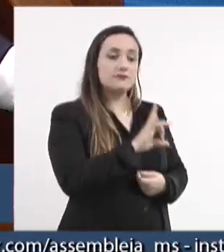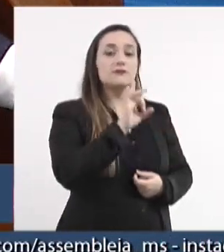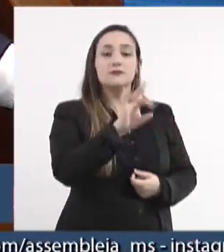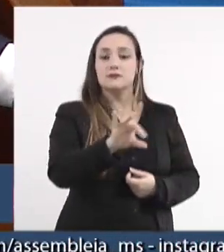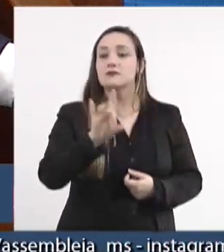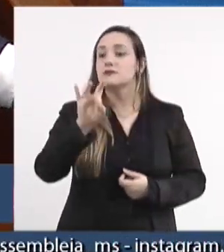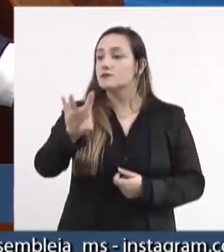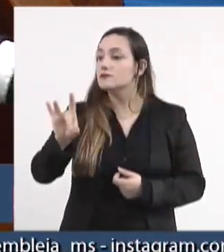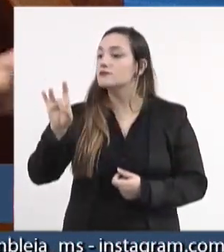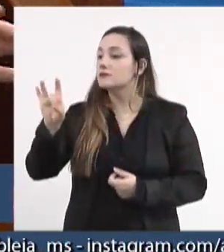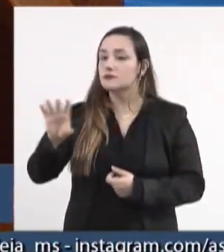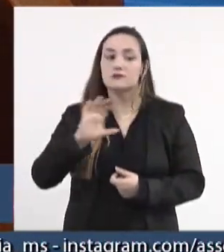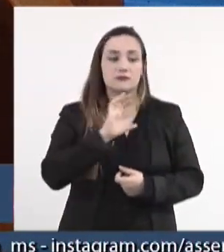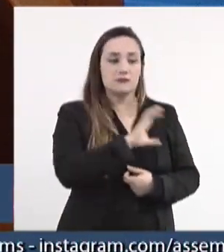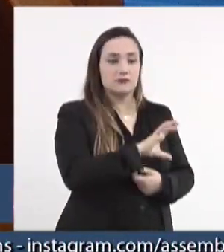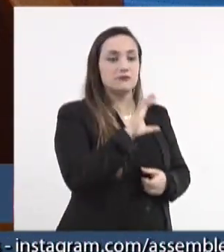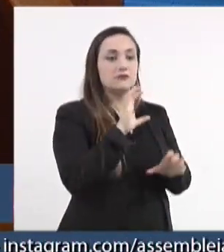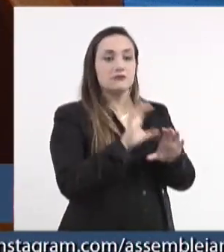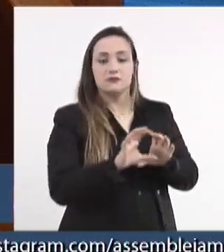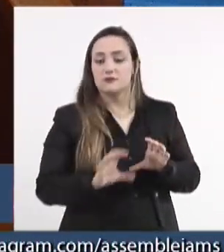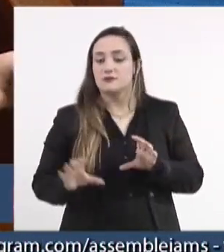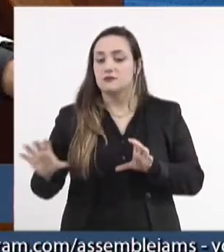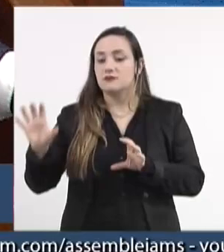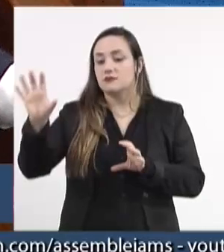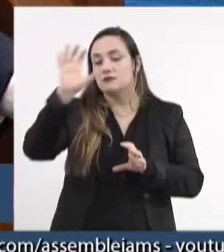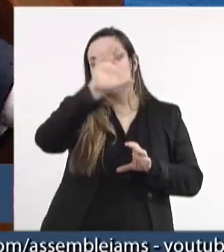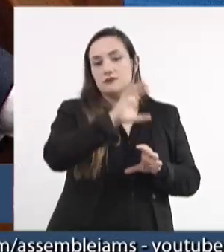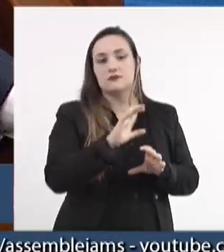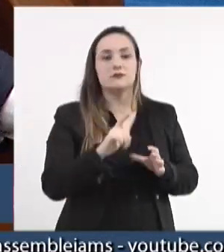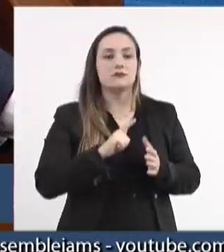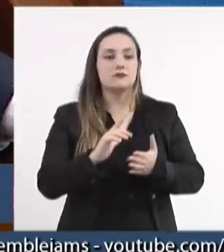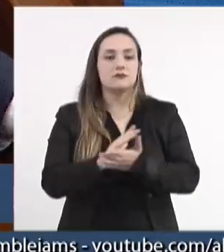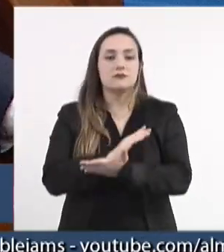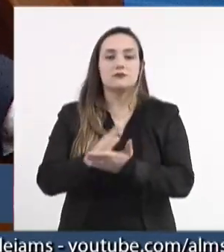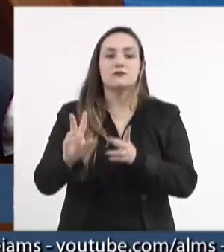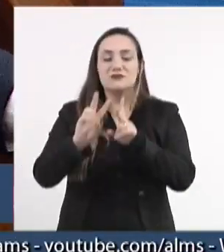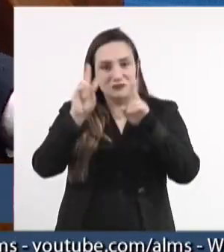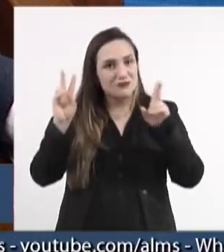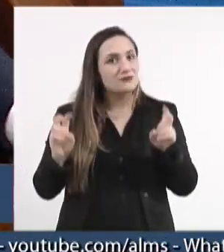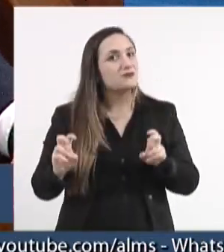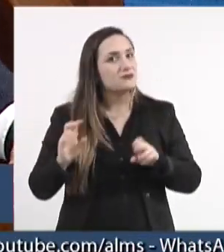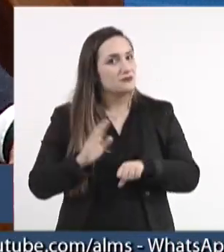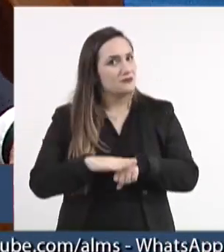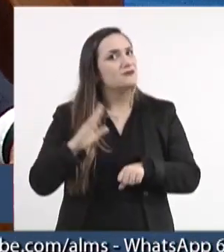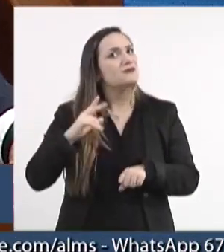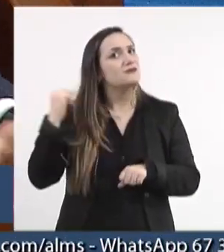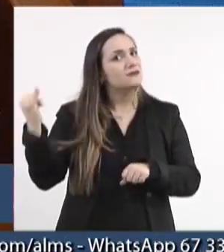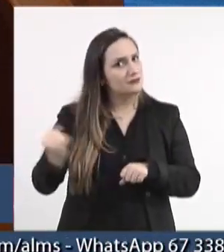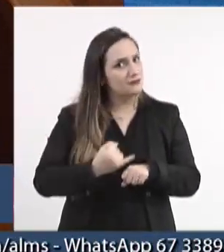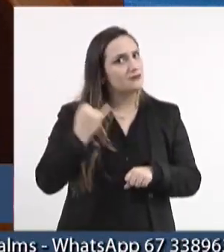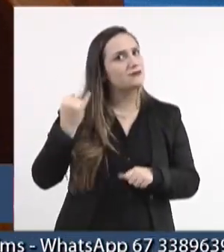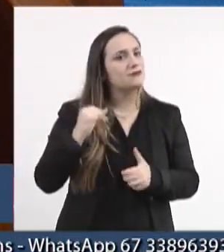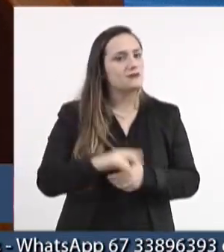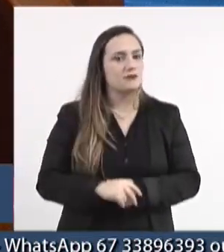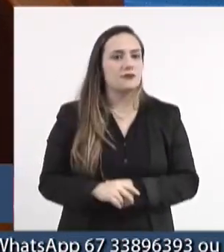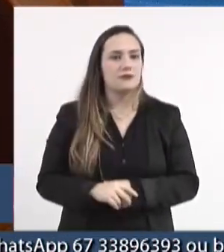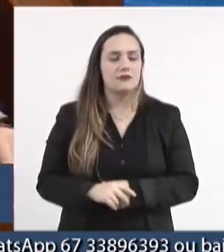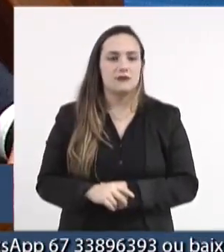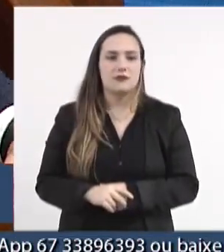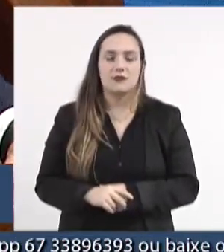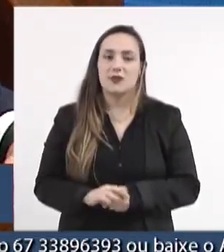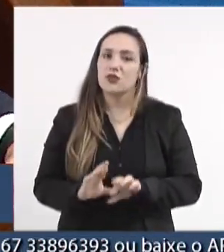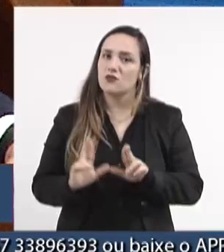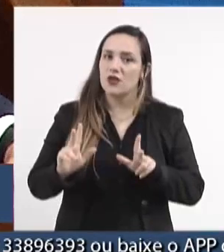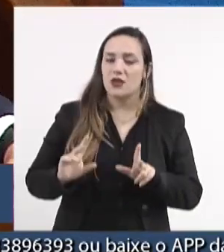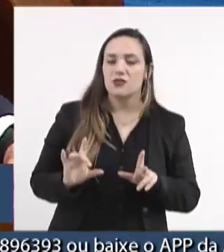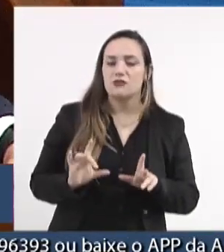tem algumas questões que são mais prioritárias, são diferentes de uma região